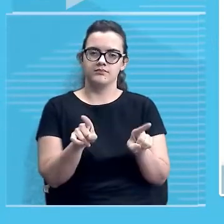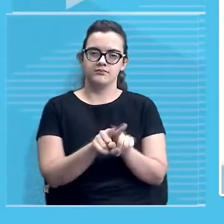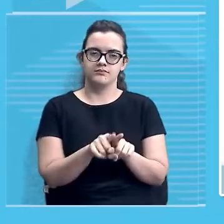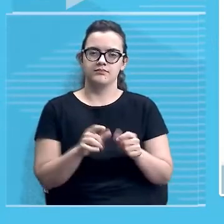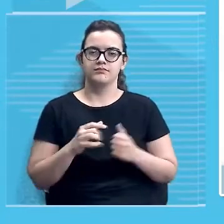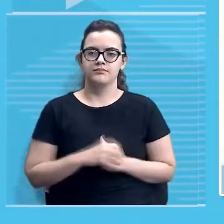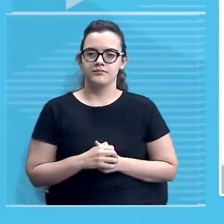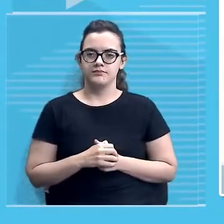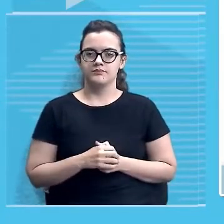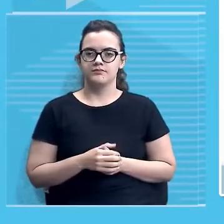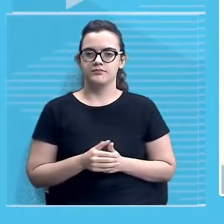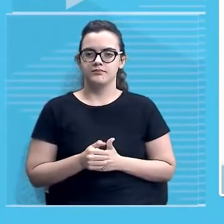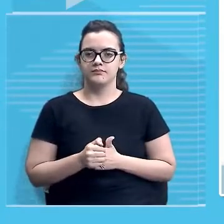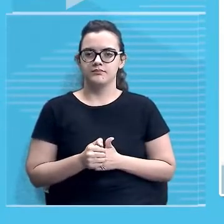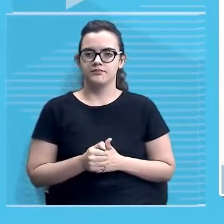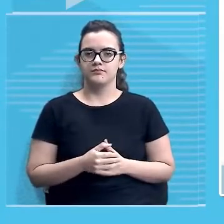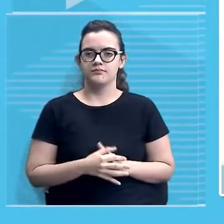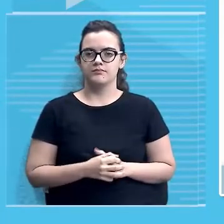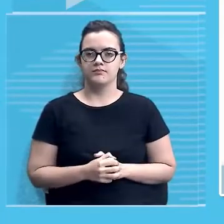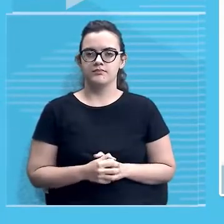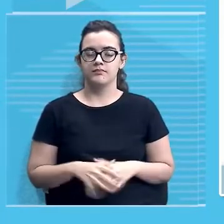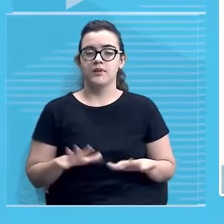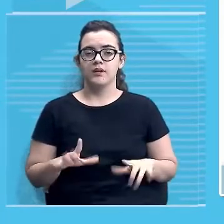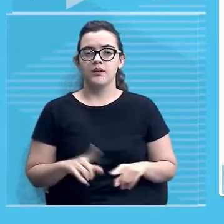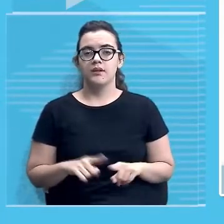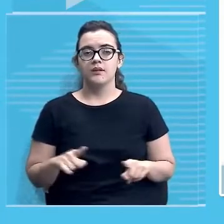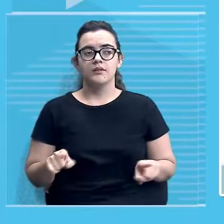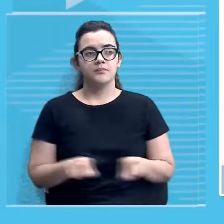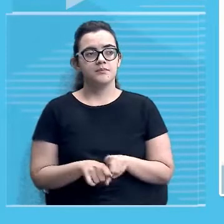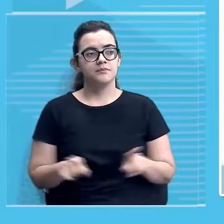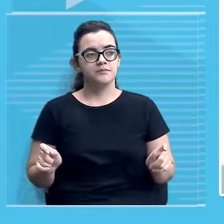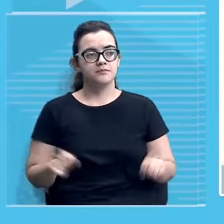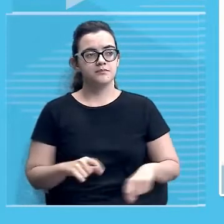Mas existe também a grande caloria.